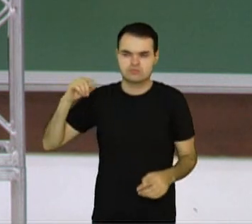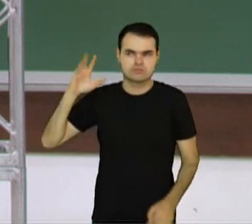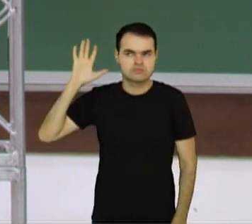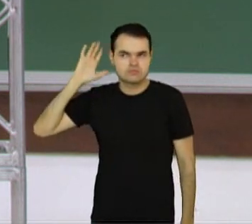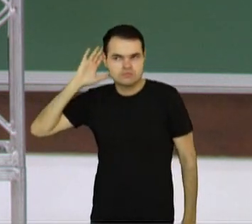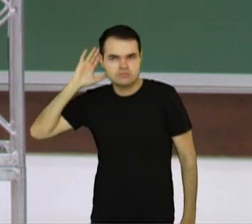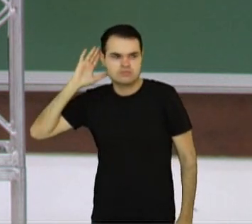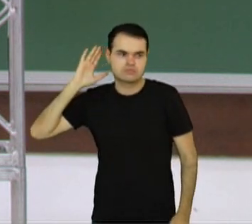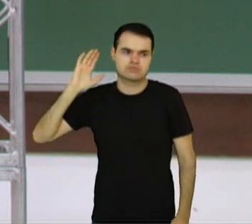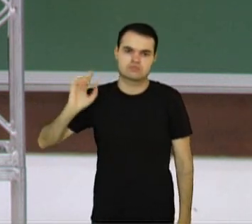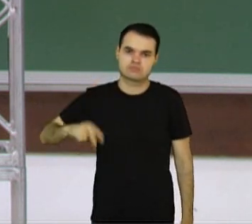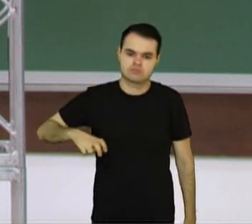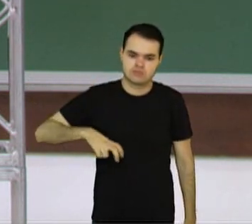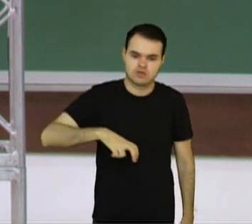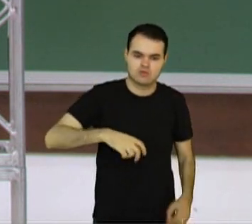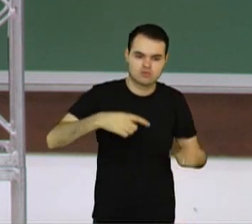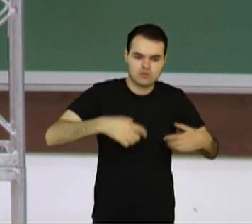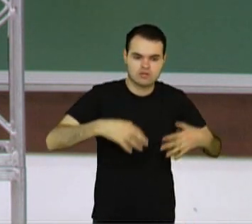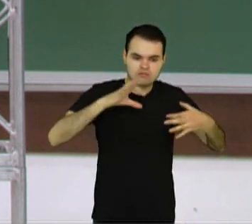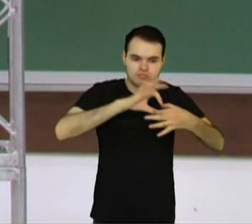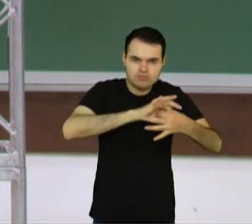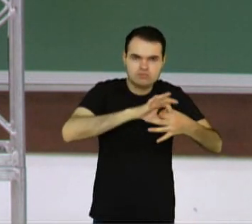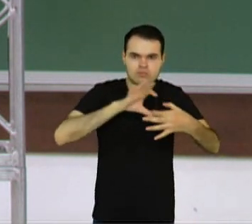quer ouvir e aonde que você está querendo